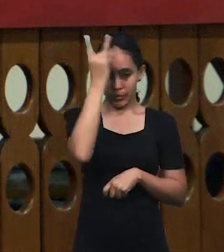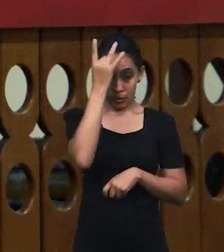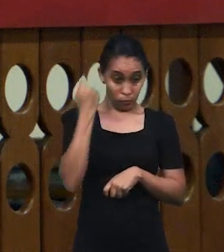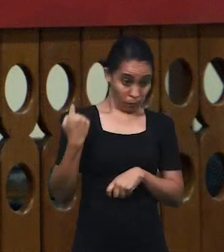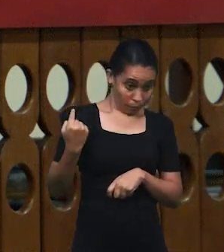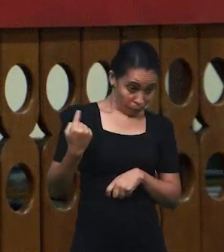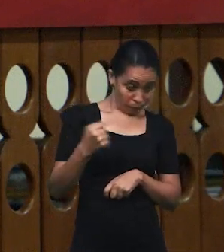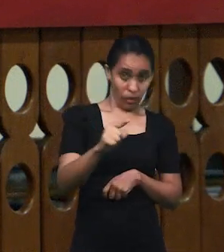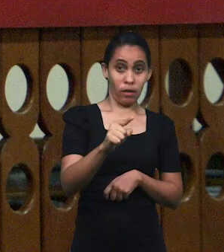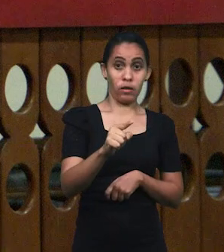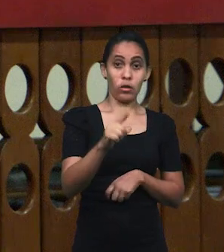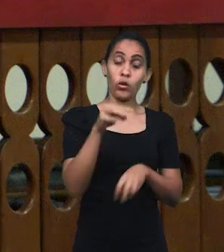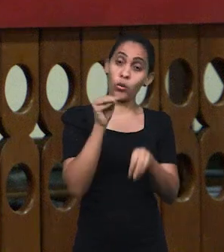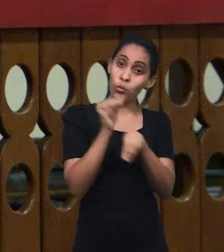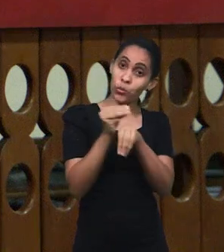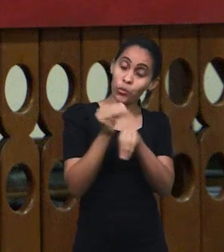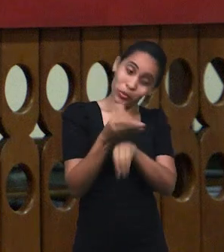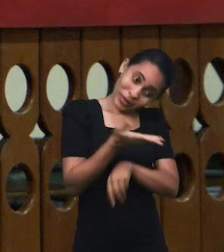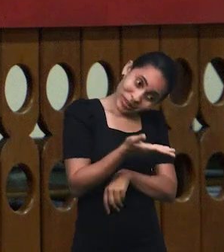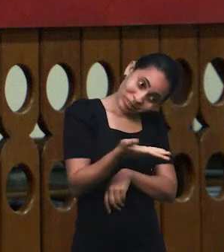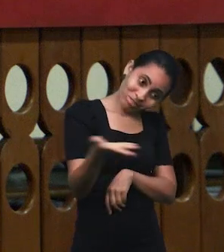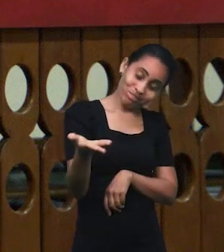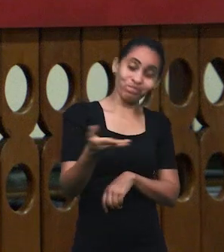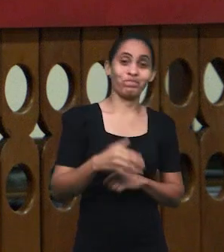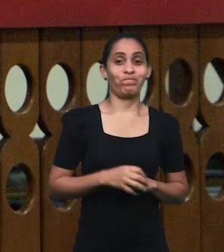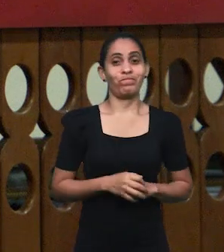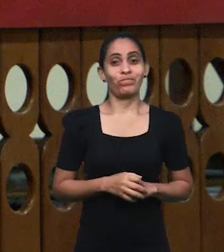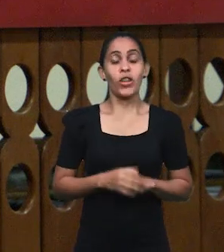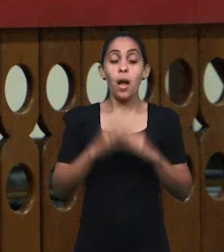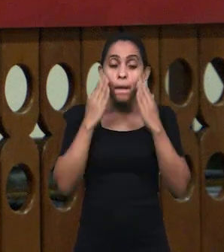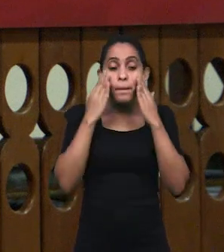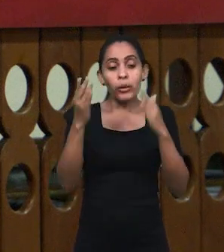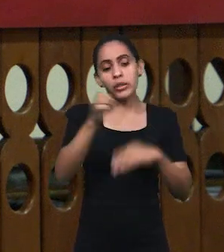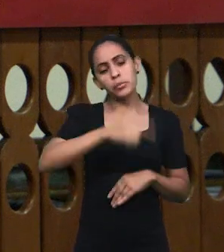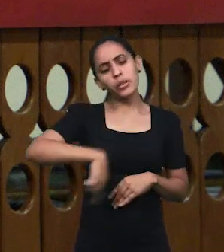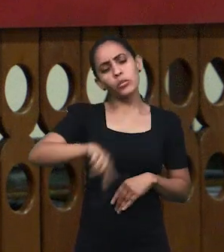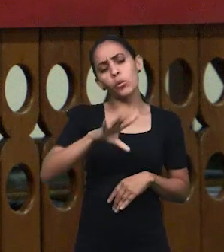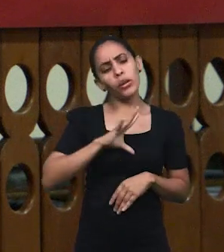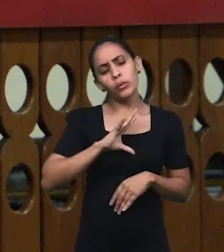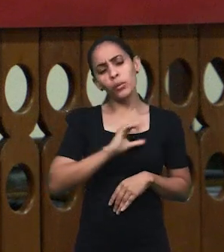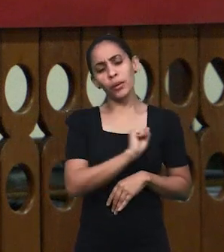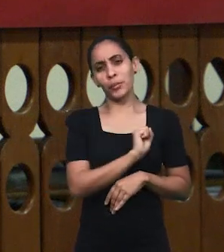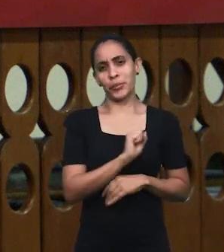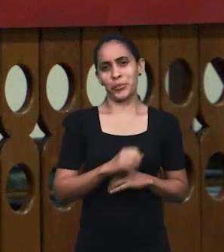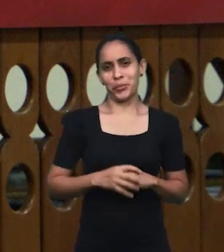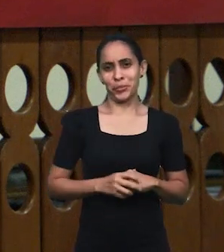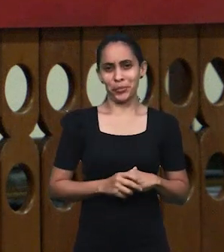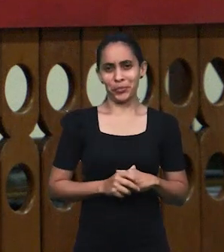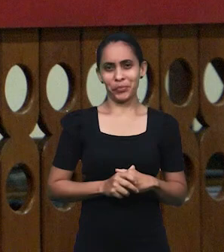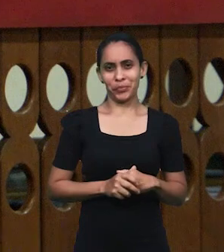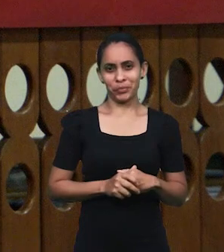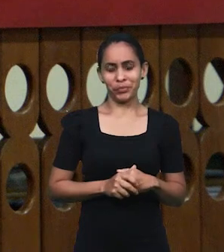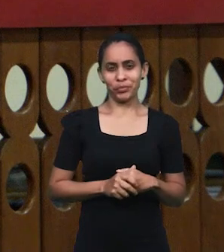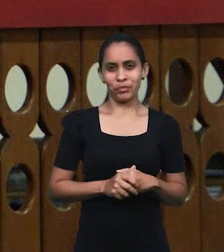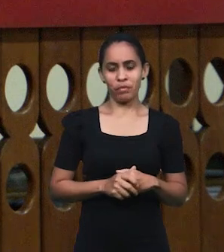Faz isso, Espírito Santo. Cuida deles. Mostra para eles quanto eu os